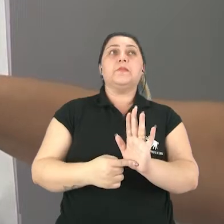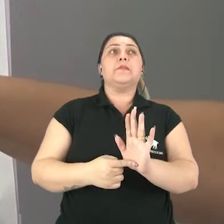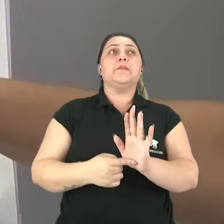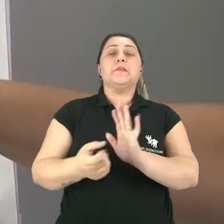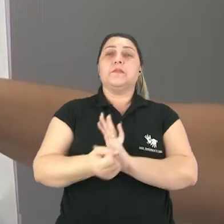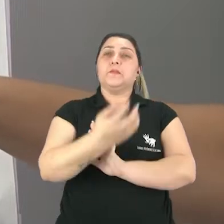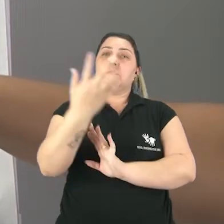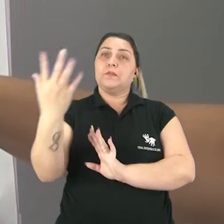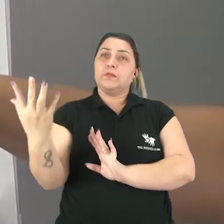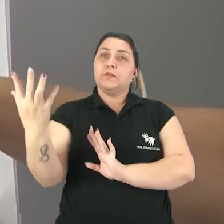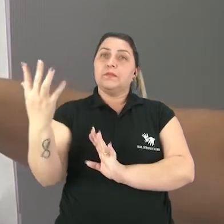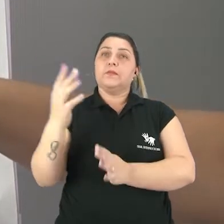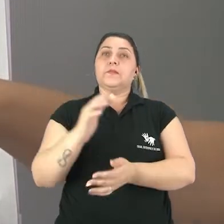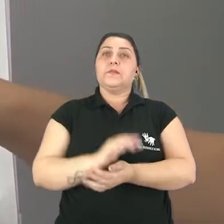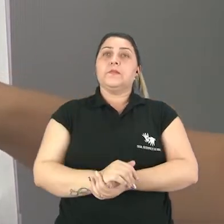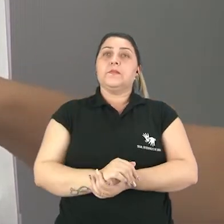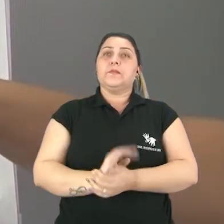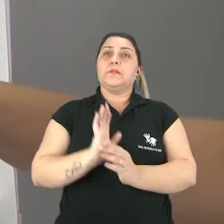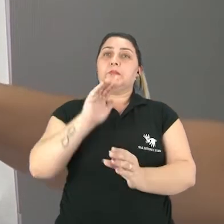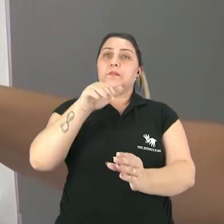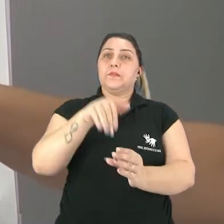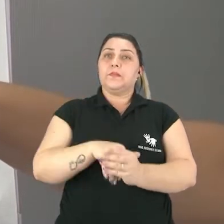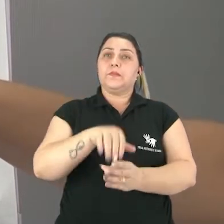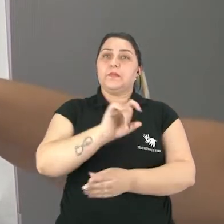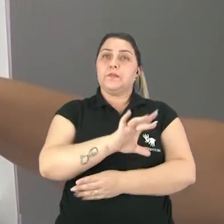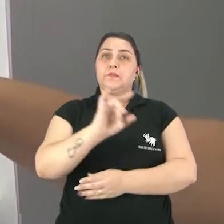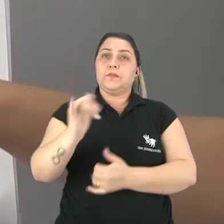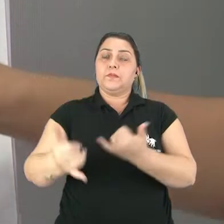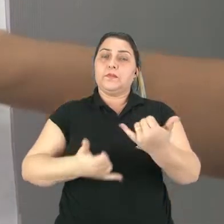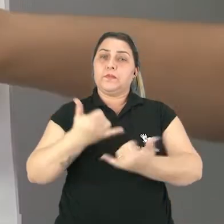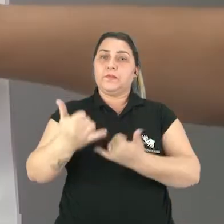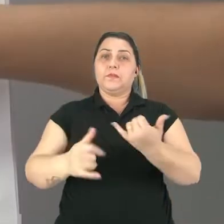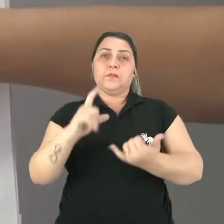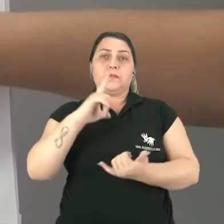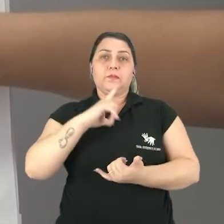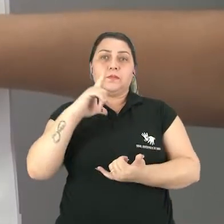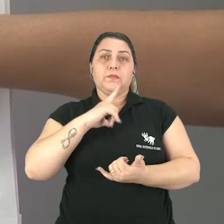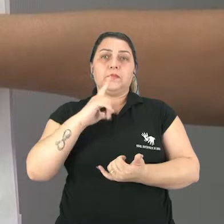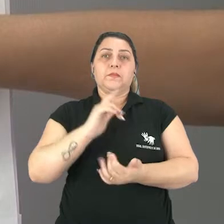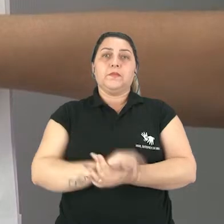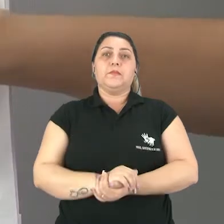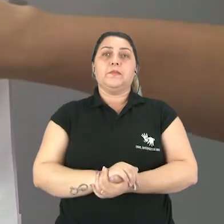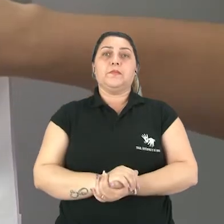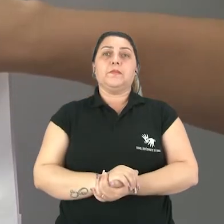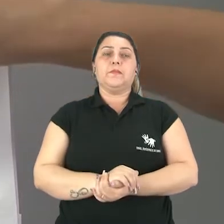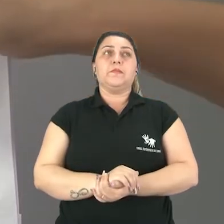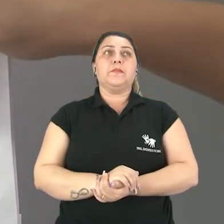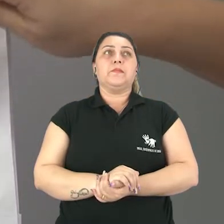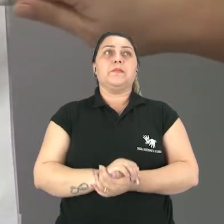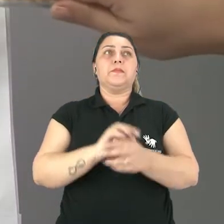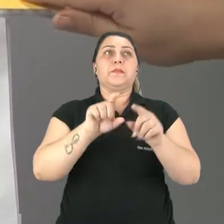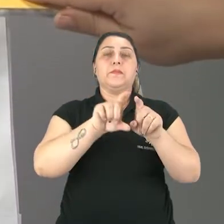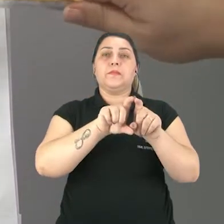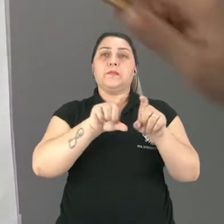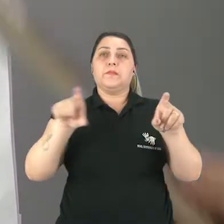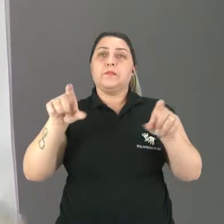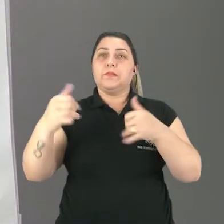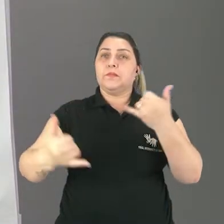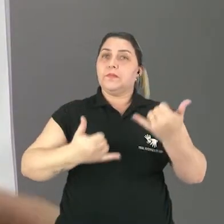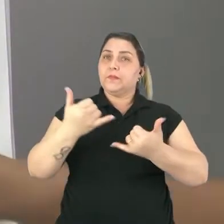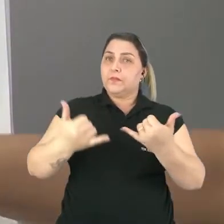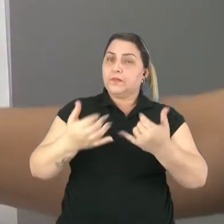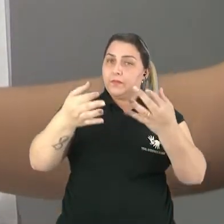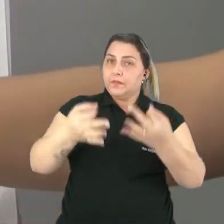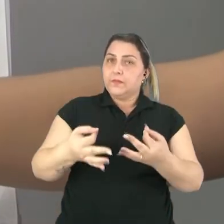a quantidade de votos que cada brincadeira recebeu e na horizontal as